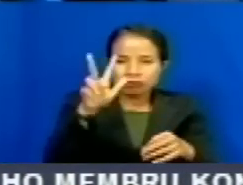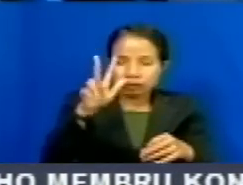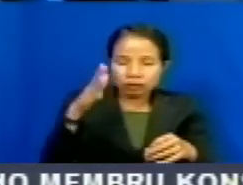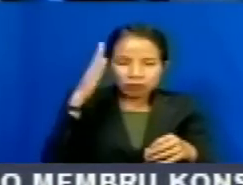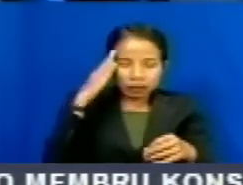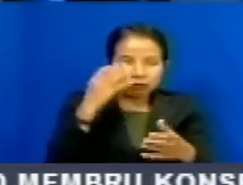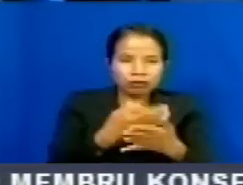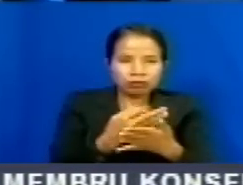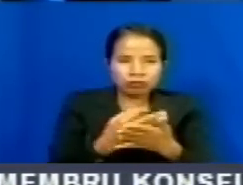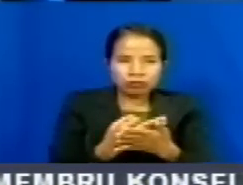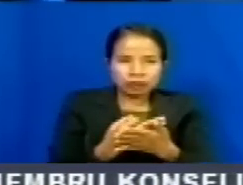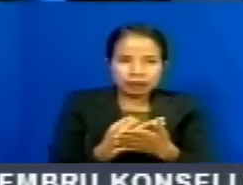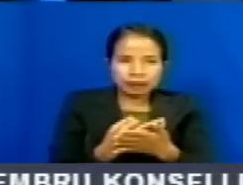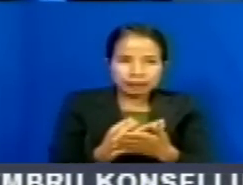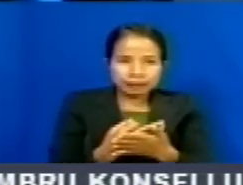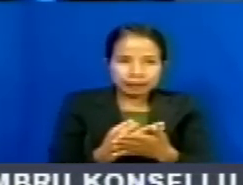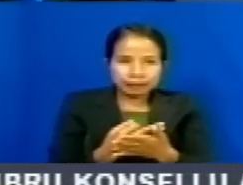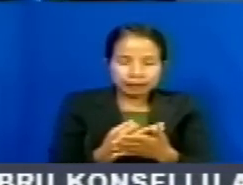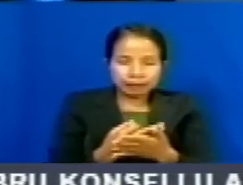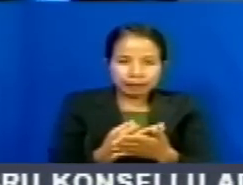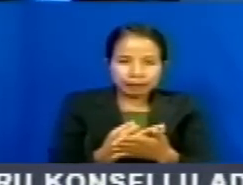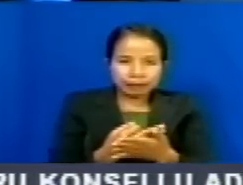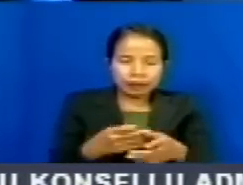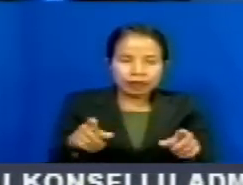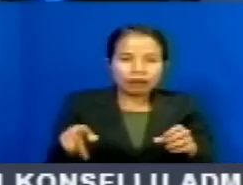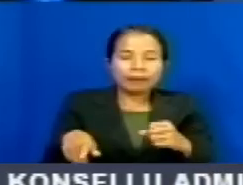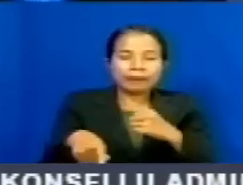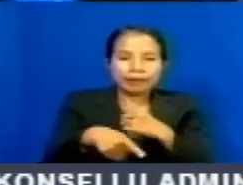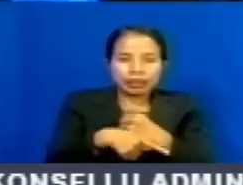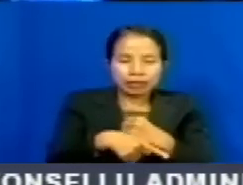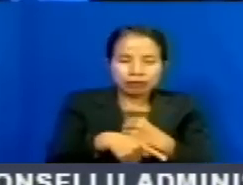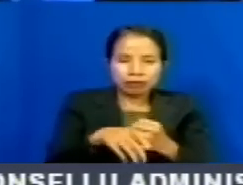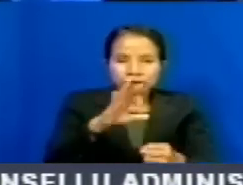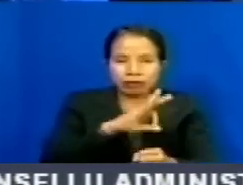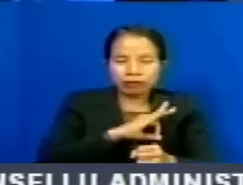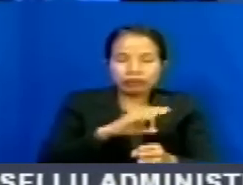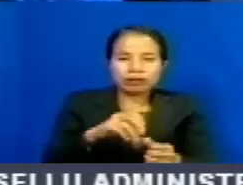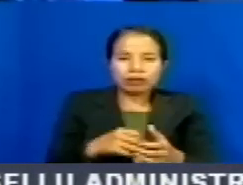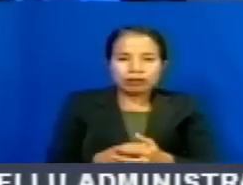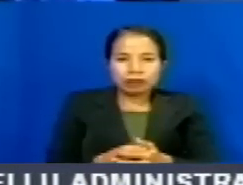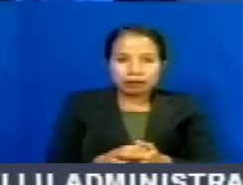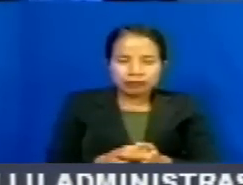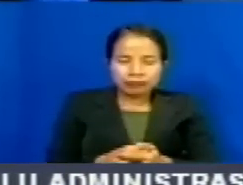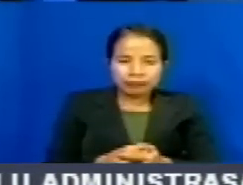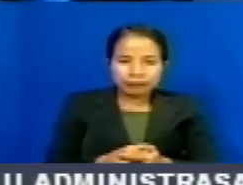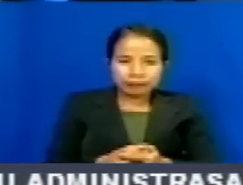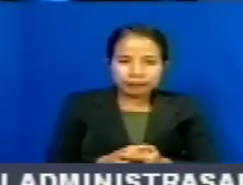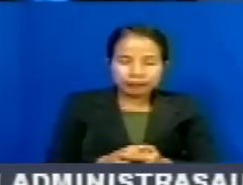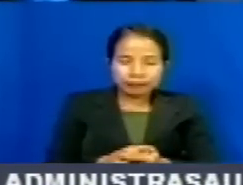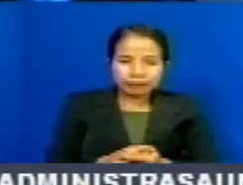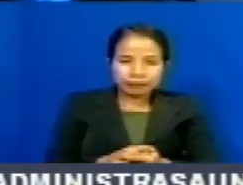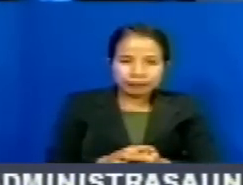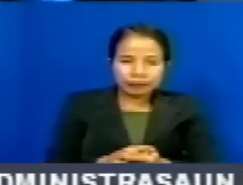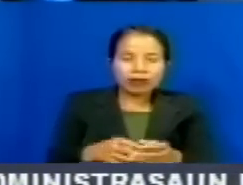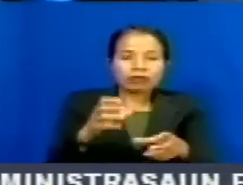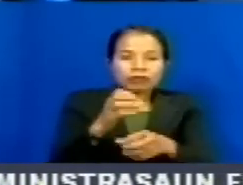na BM, o senhor são a partir do NERASEC, né? O secretário executivo, mas que é partido conto. Foto, tanto para